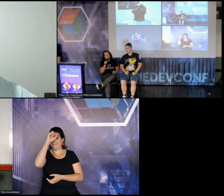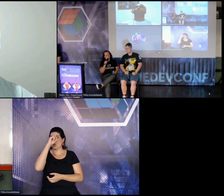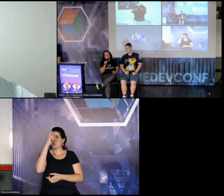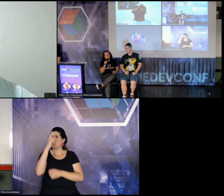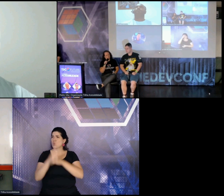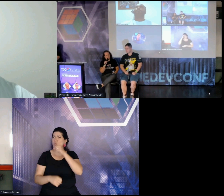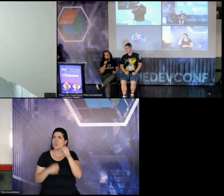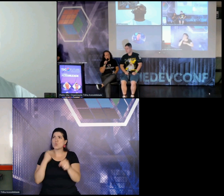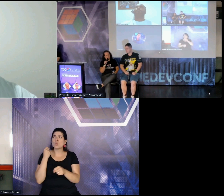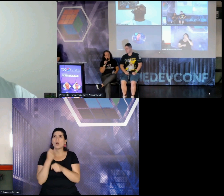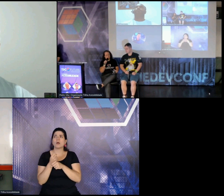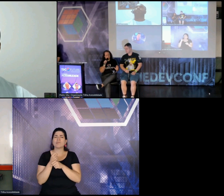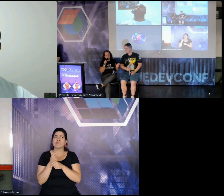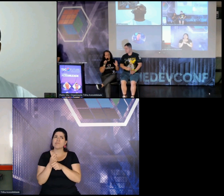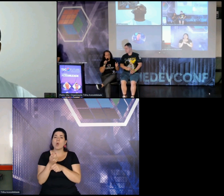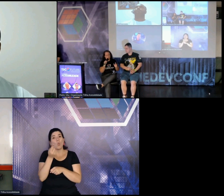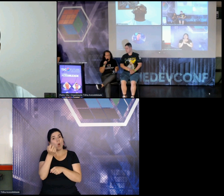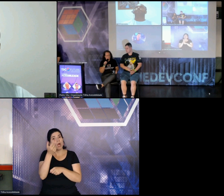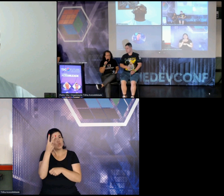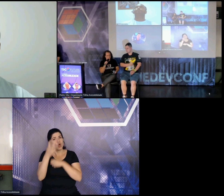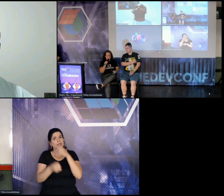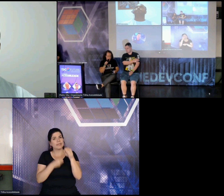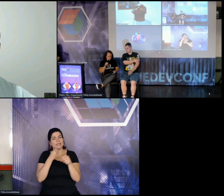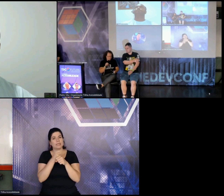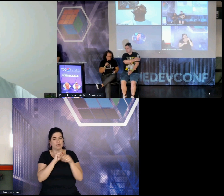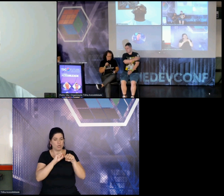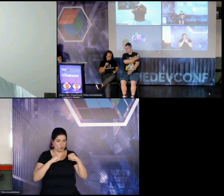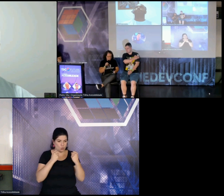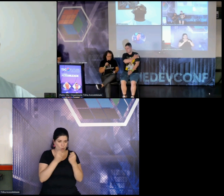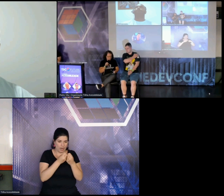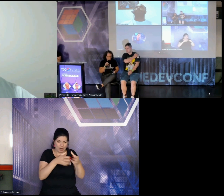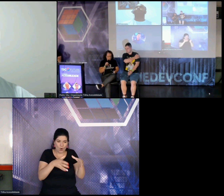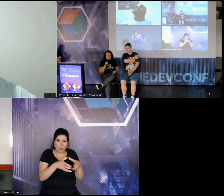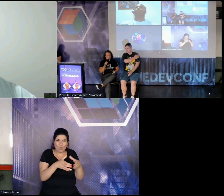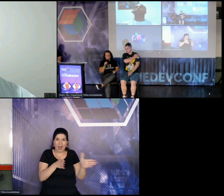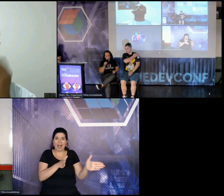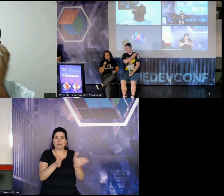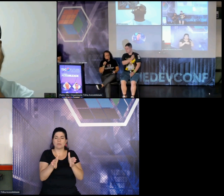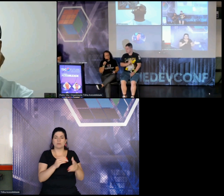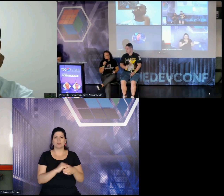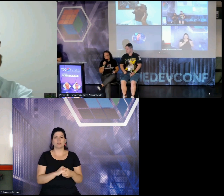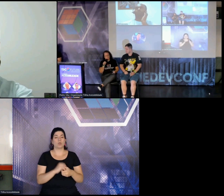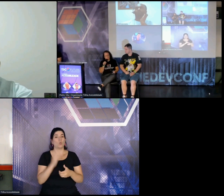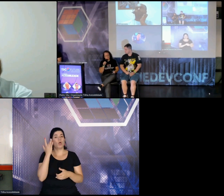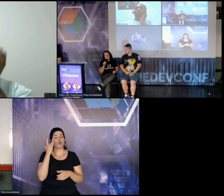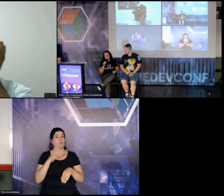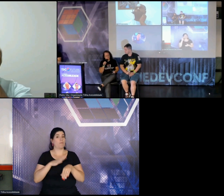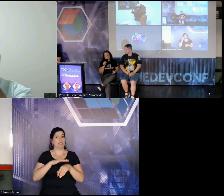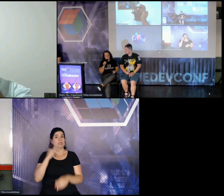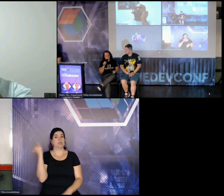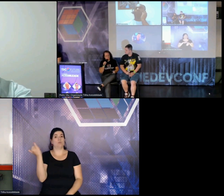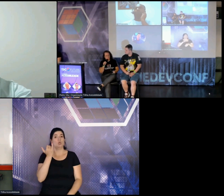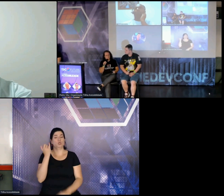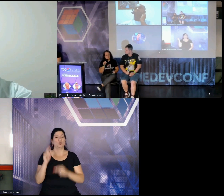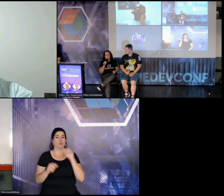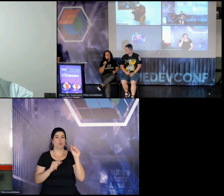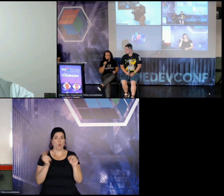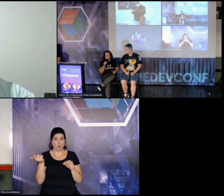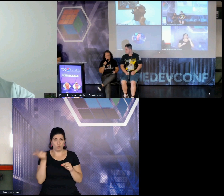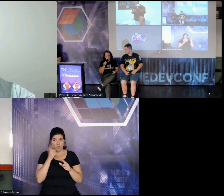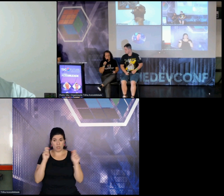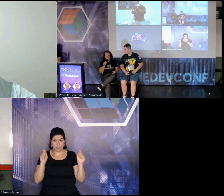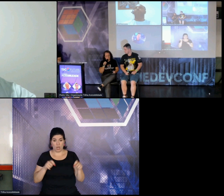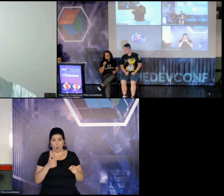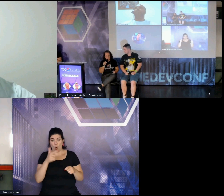e quase 2 anos de squad de acessibilidade, né? Eu acho que a parte mais importante da gente conseguir conquistar as